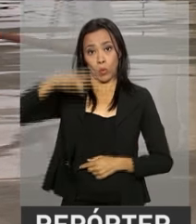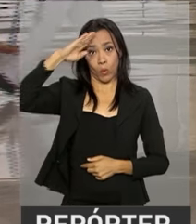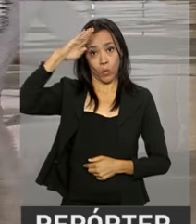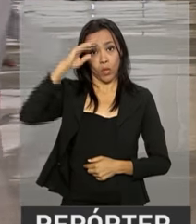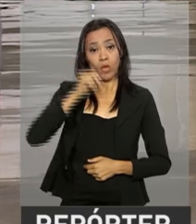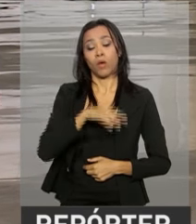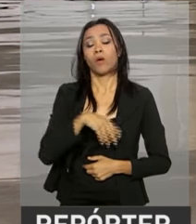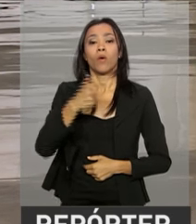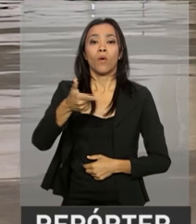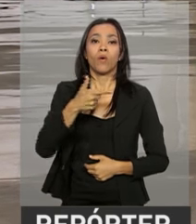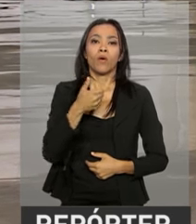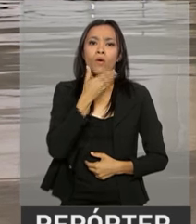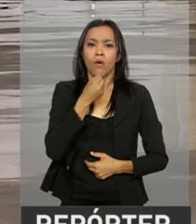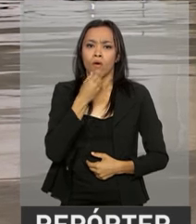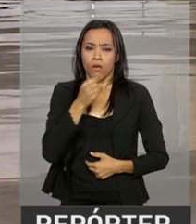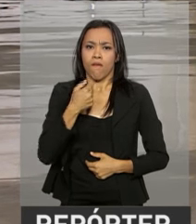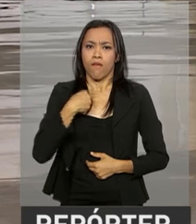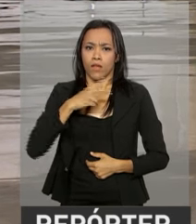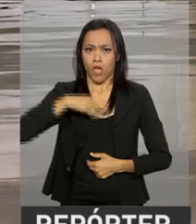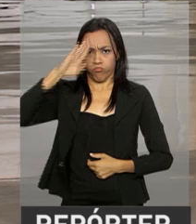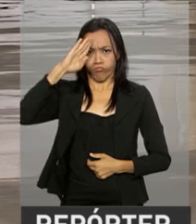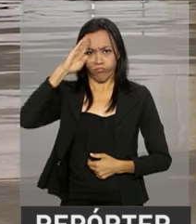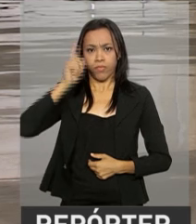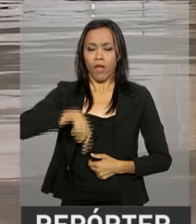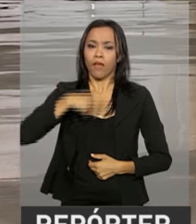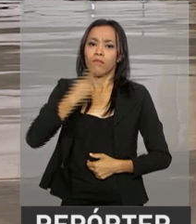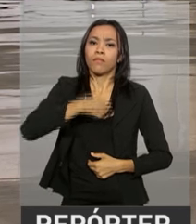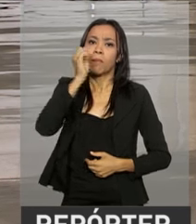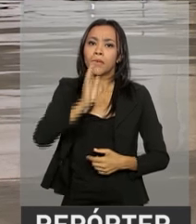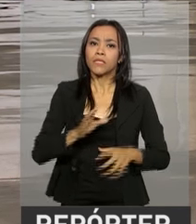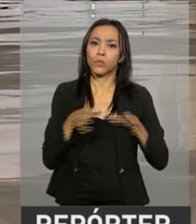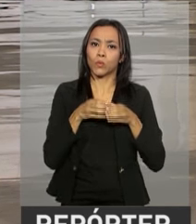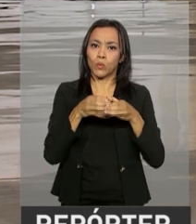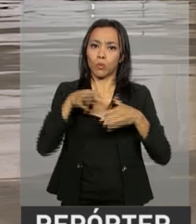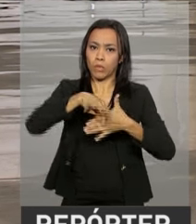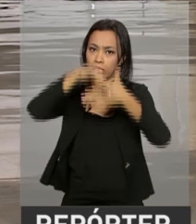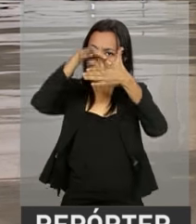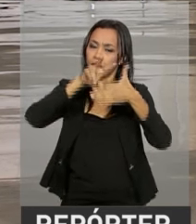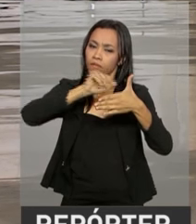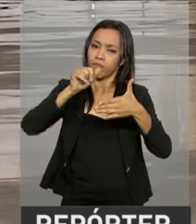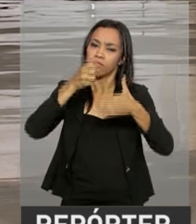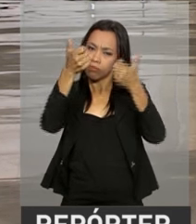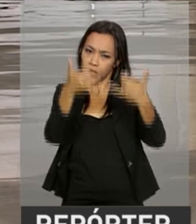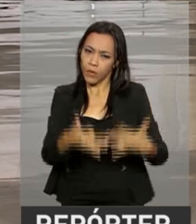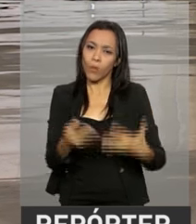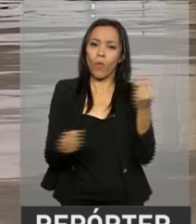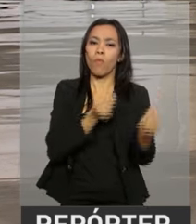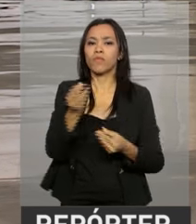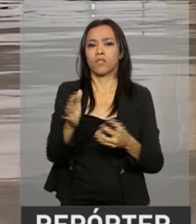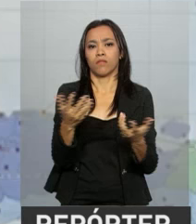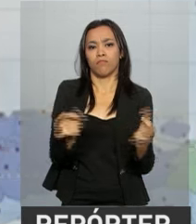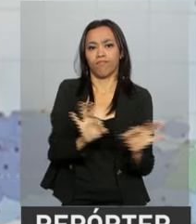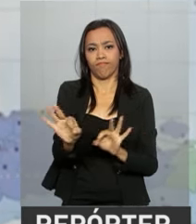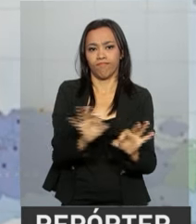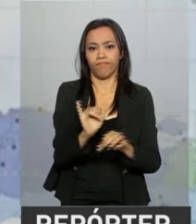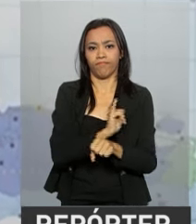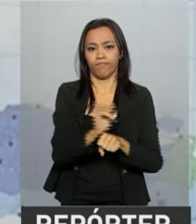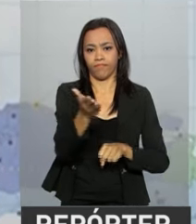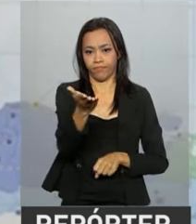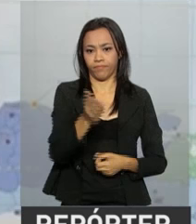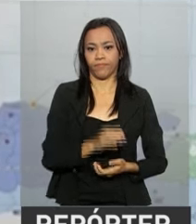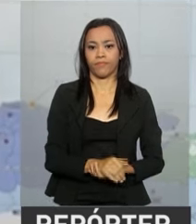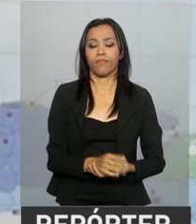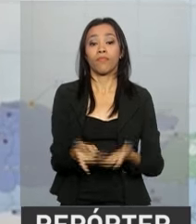que integra a Força de Paz da ONU, comandada pelo Exército Brasileiro, falou sobre o trabalho no país caribenho.